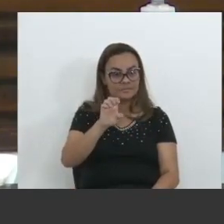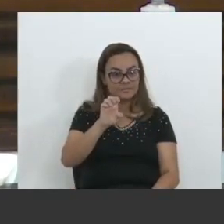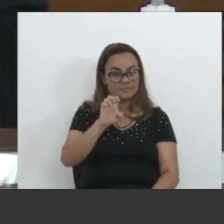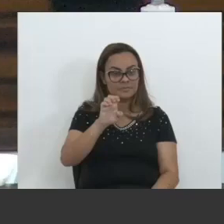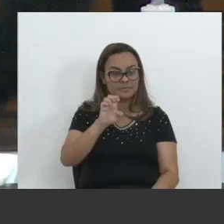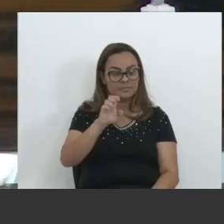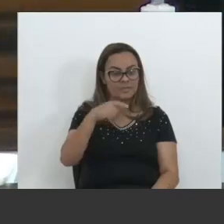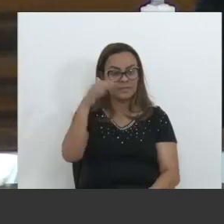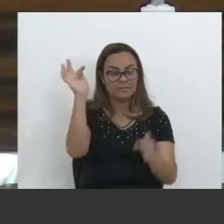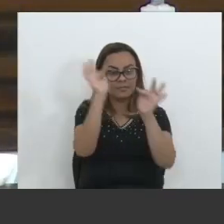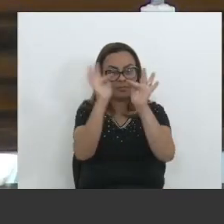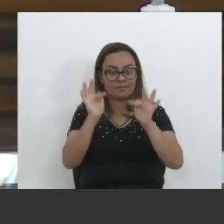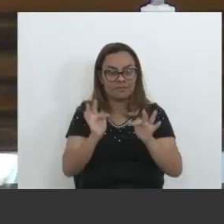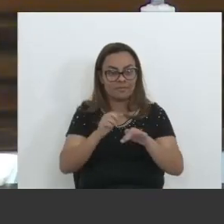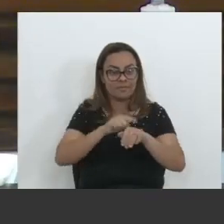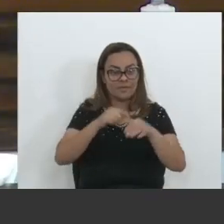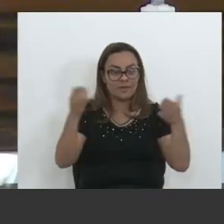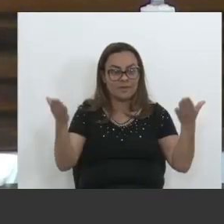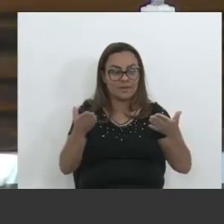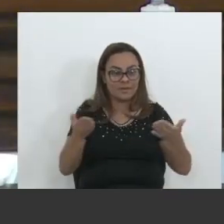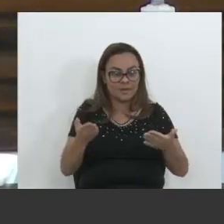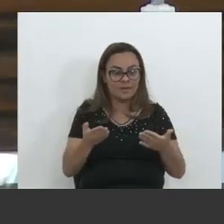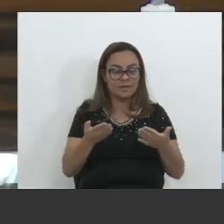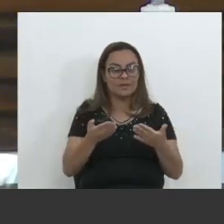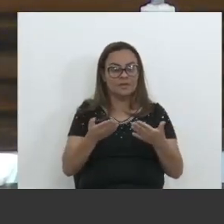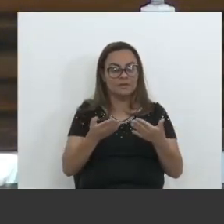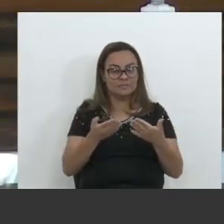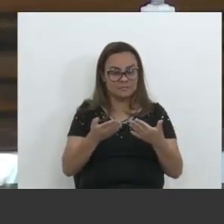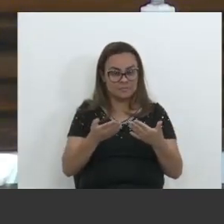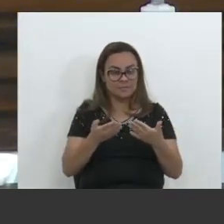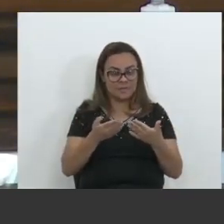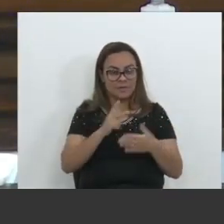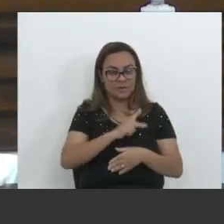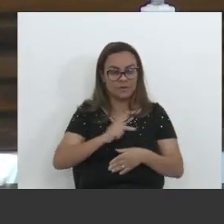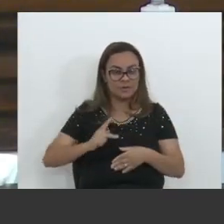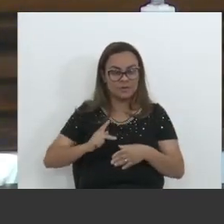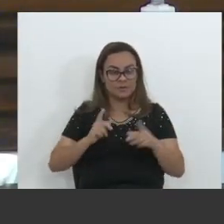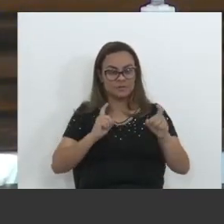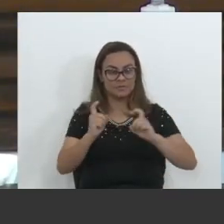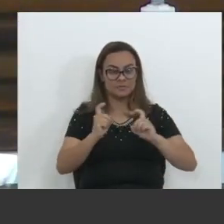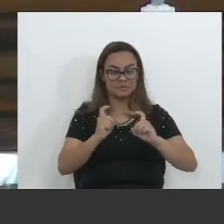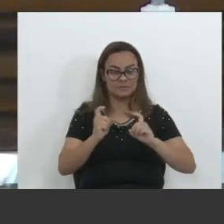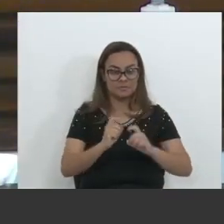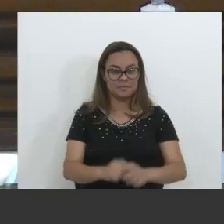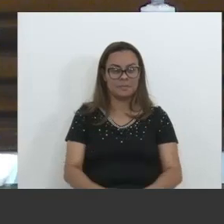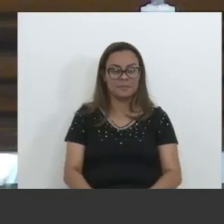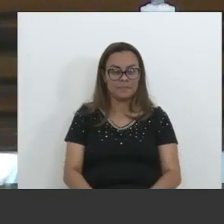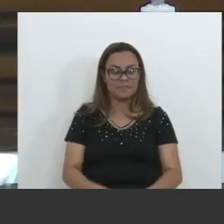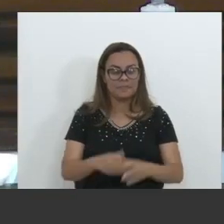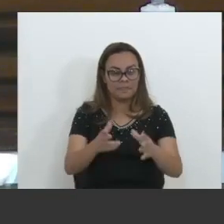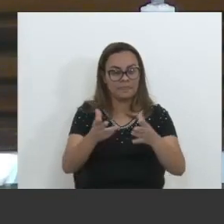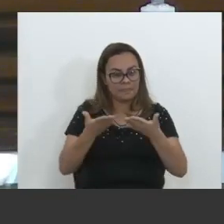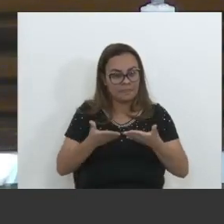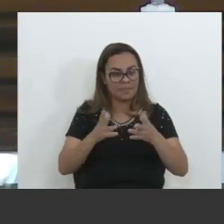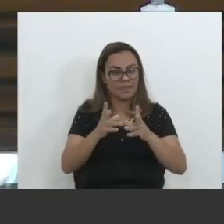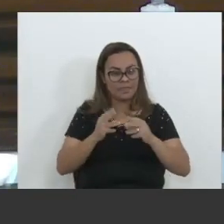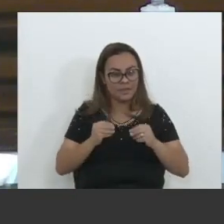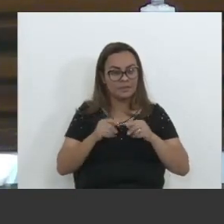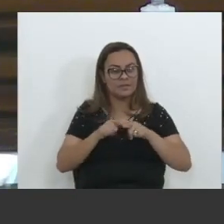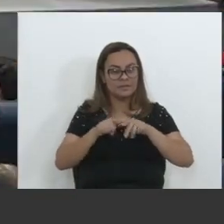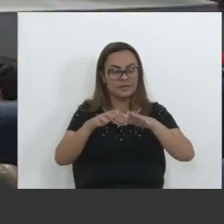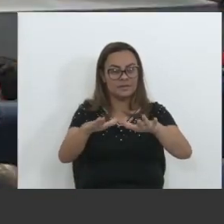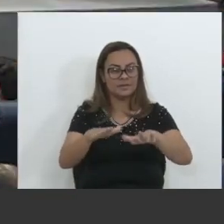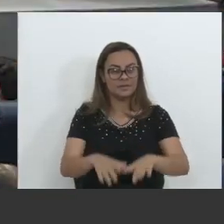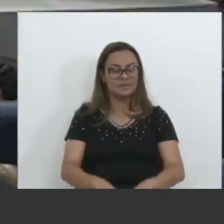muito feliz nessa data está presidindo essa sessão tá presidindo essa sessão e você receber esse Título de Cidadão guarulhense